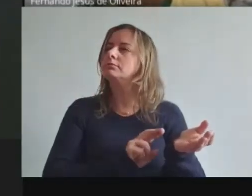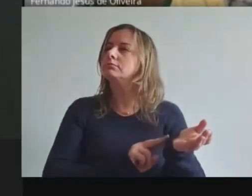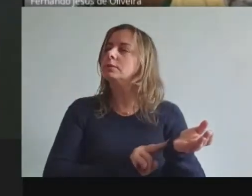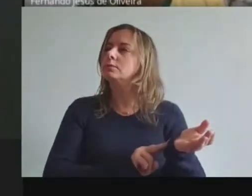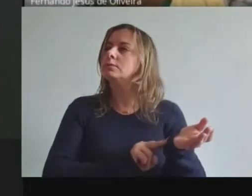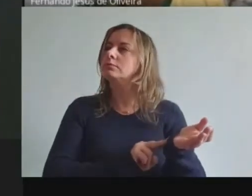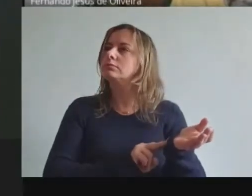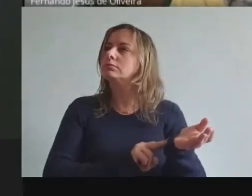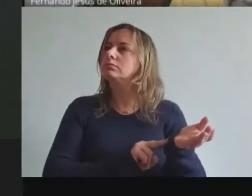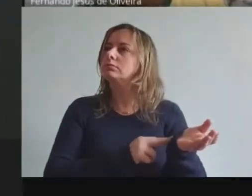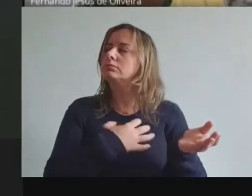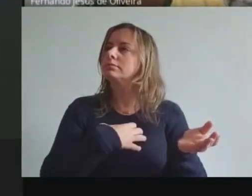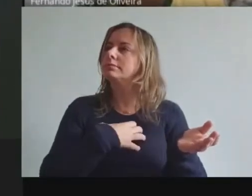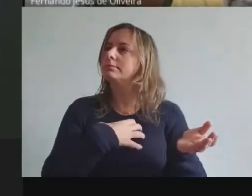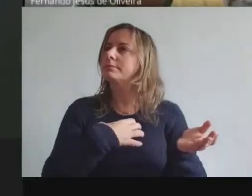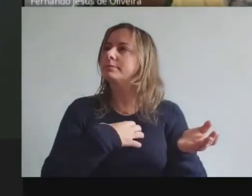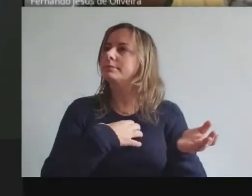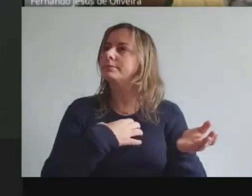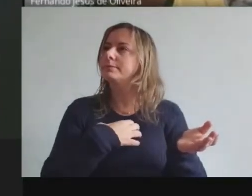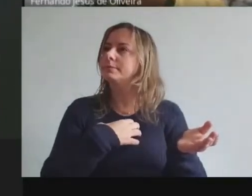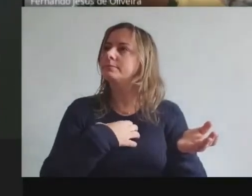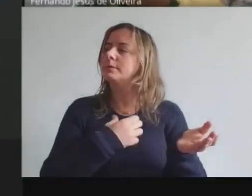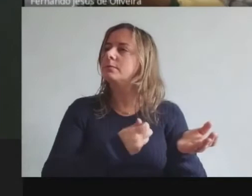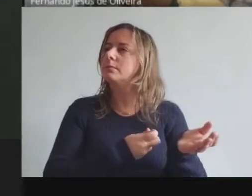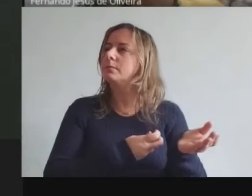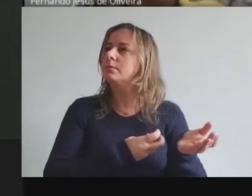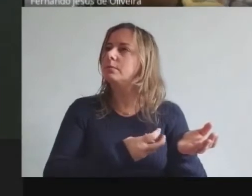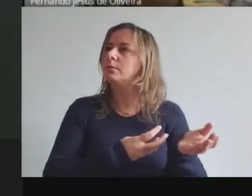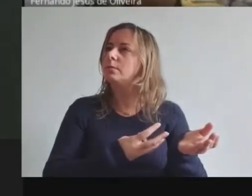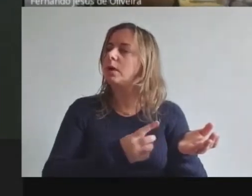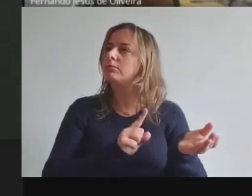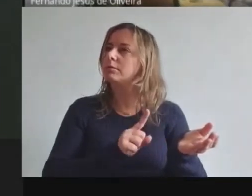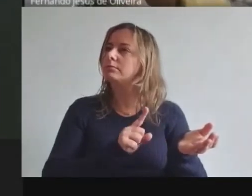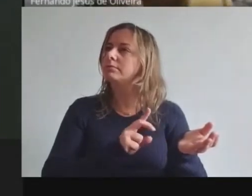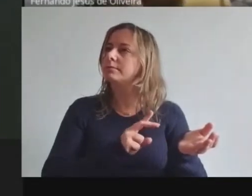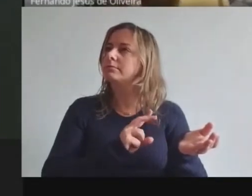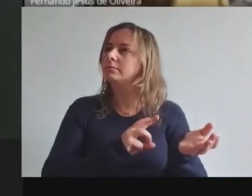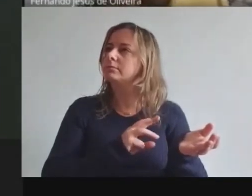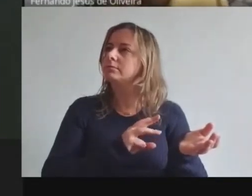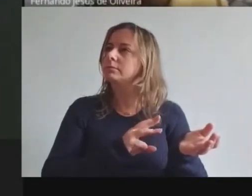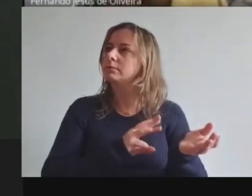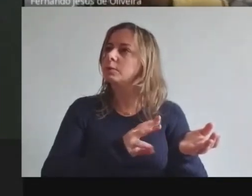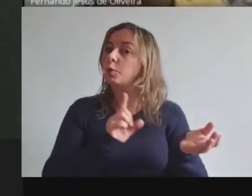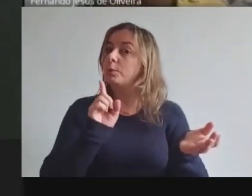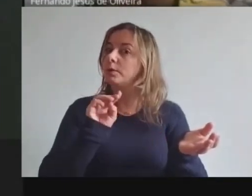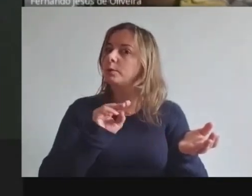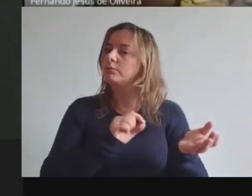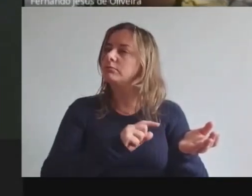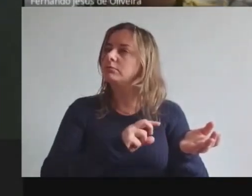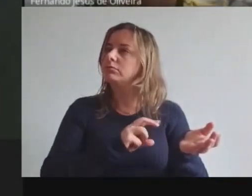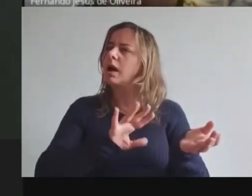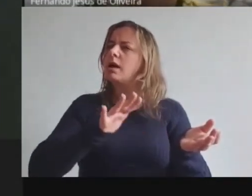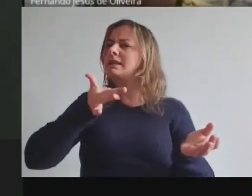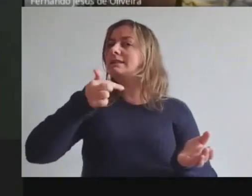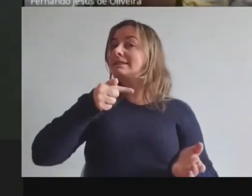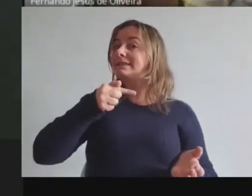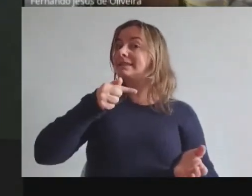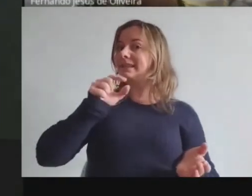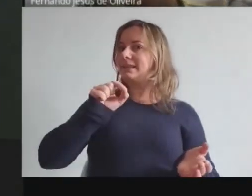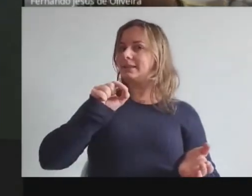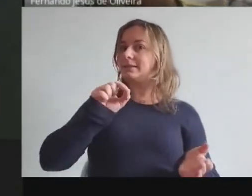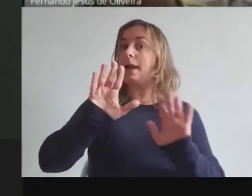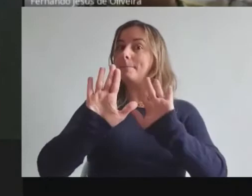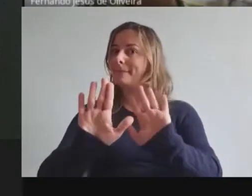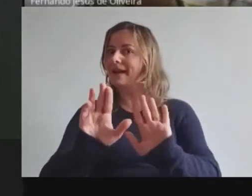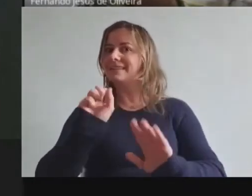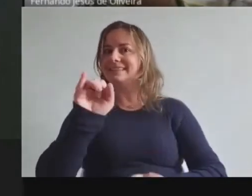tá? Quantas pulsadas você tem aí. Vocês vão ver que dá nessa faixa de 70 por minuto aí. Claro que se